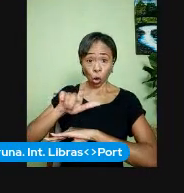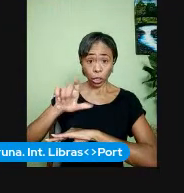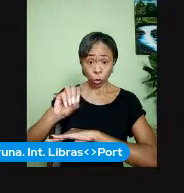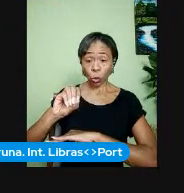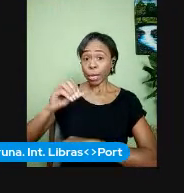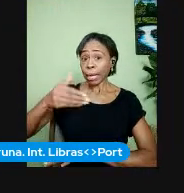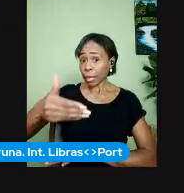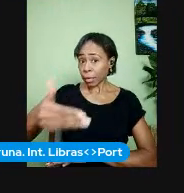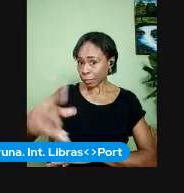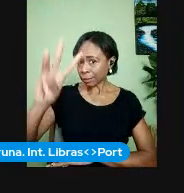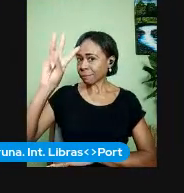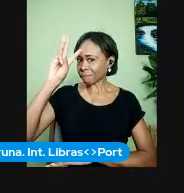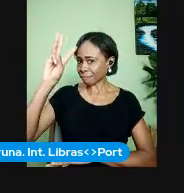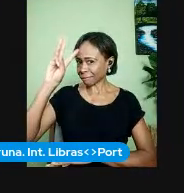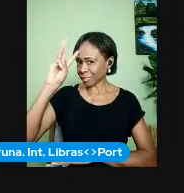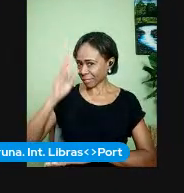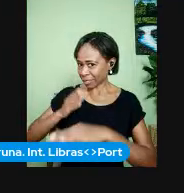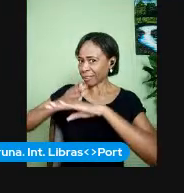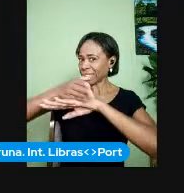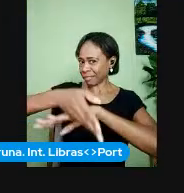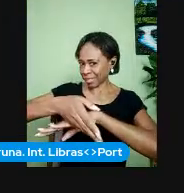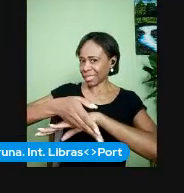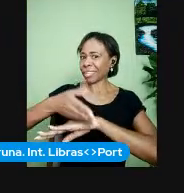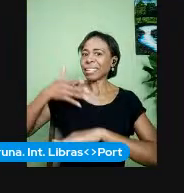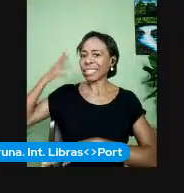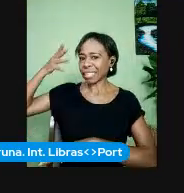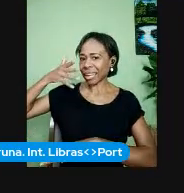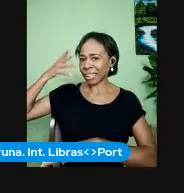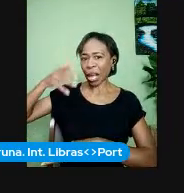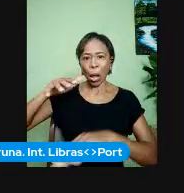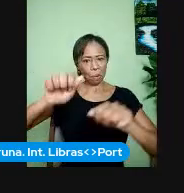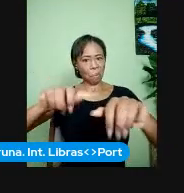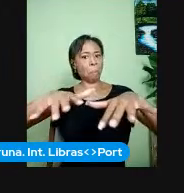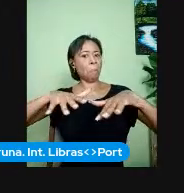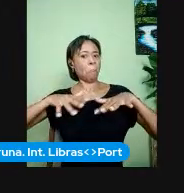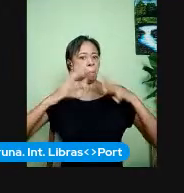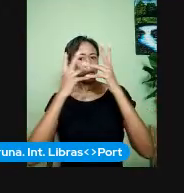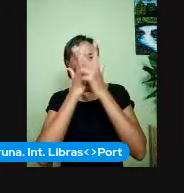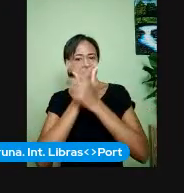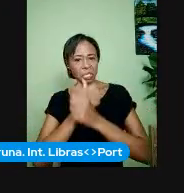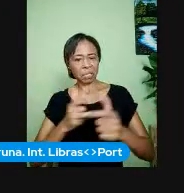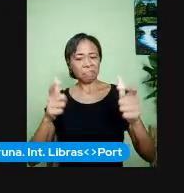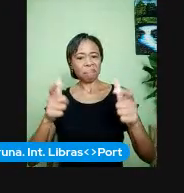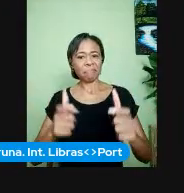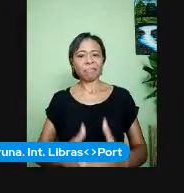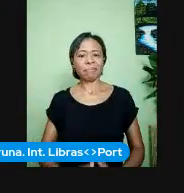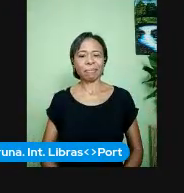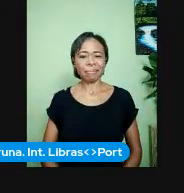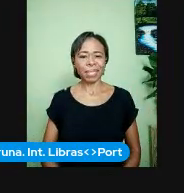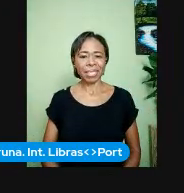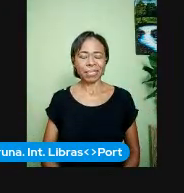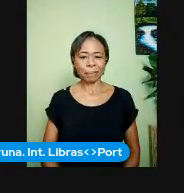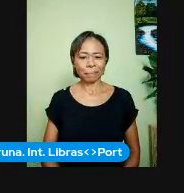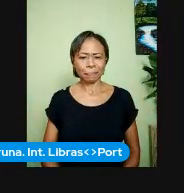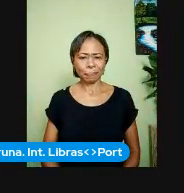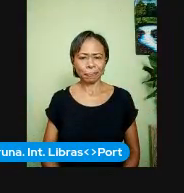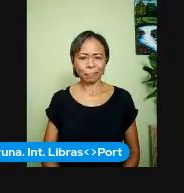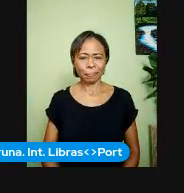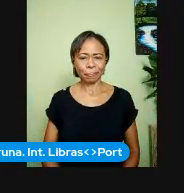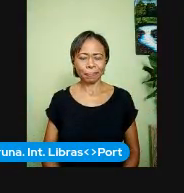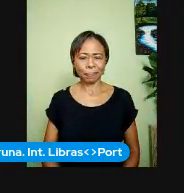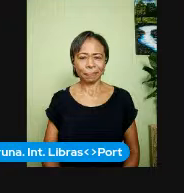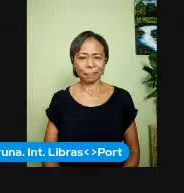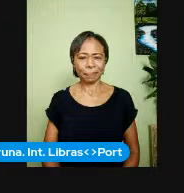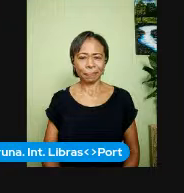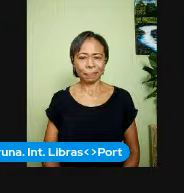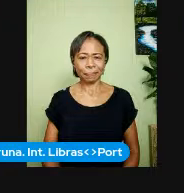Trindade. Estamos chegando aí nesse auditório. Olha que auditório bonito que a escola tem. Dora Tomich Laender, também Venda